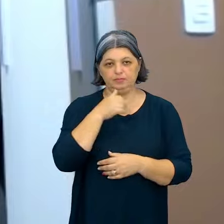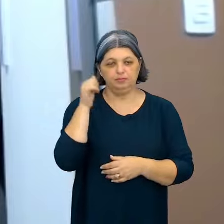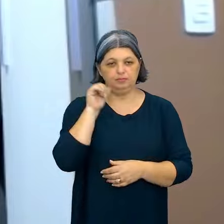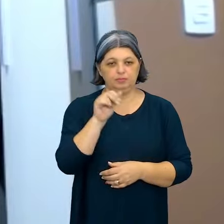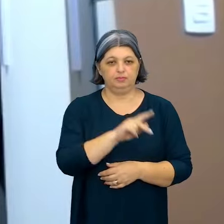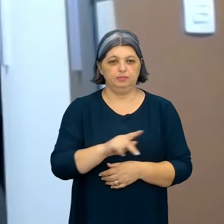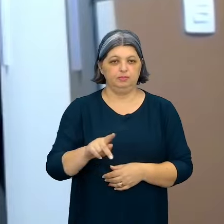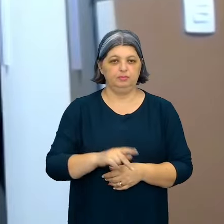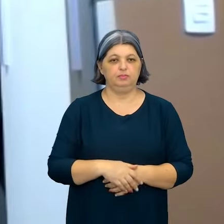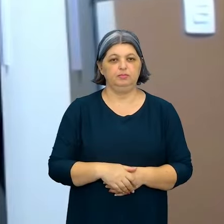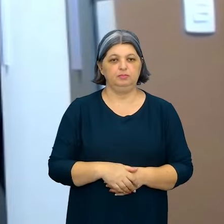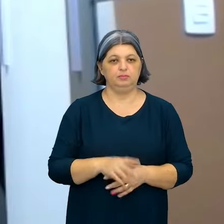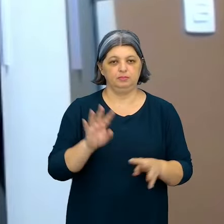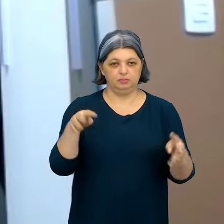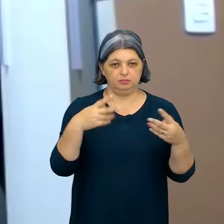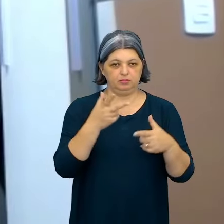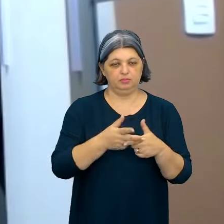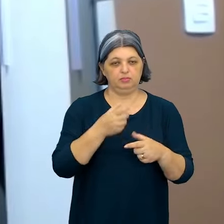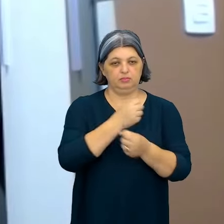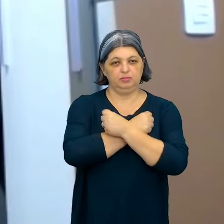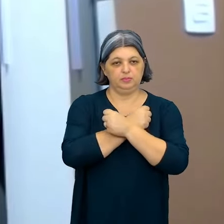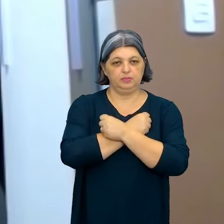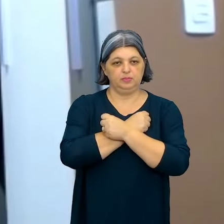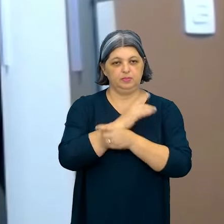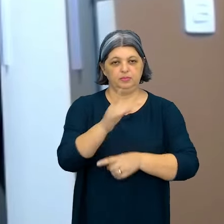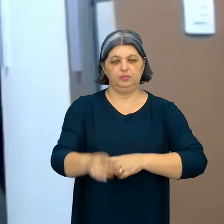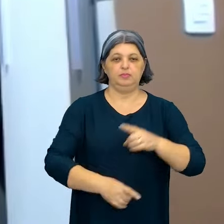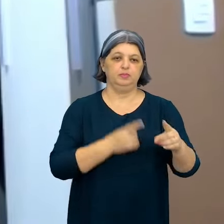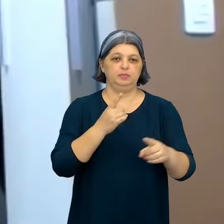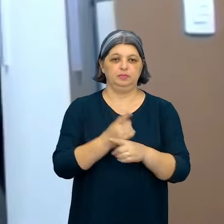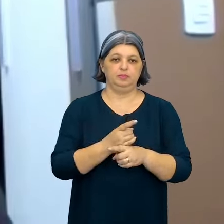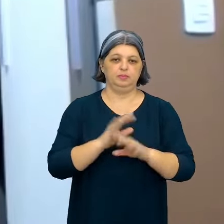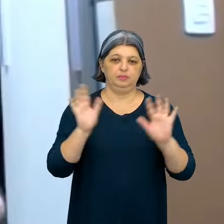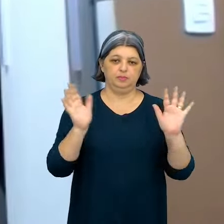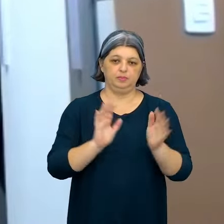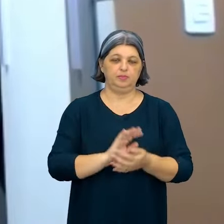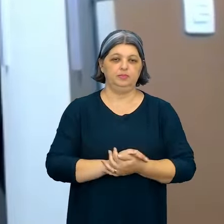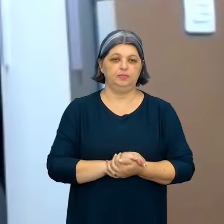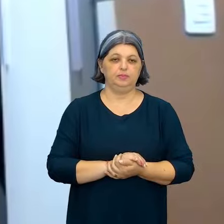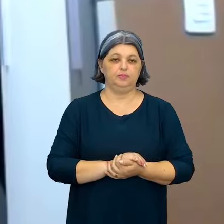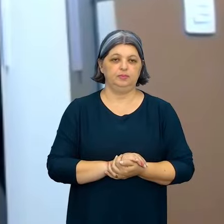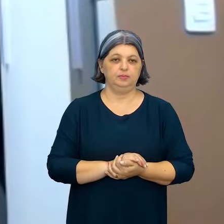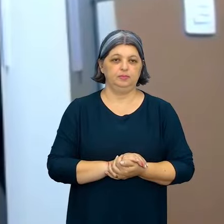apreciar esses nossos vídeos. Um abraço e até a próxima. Valeu!